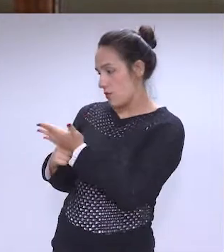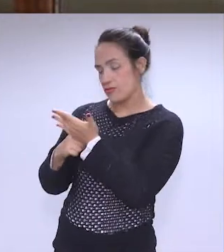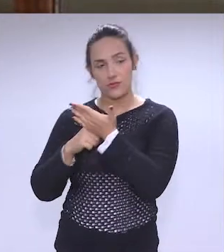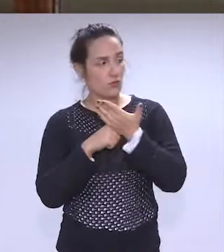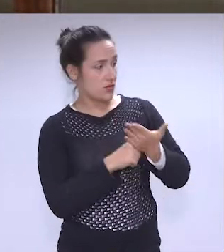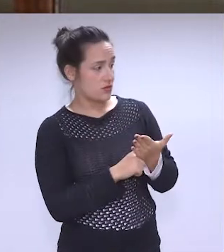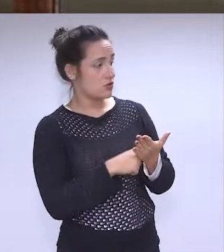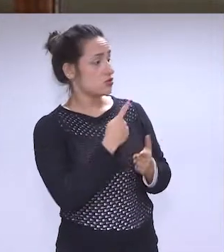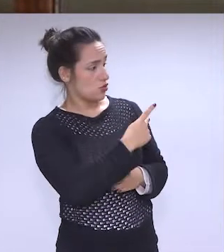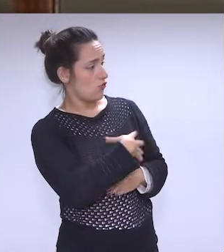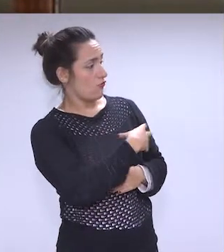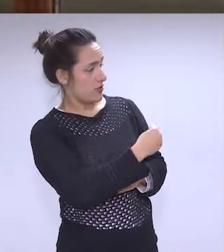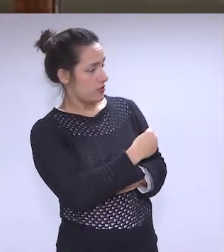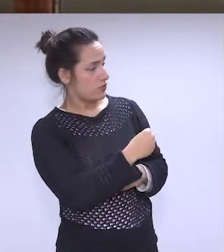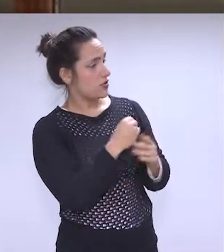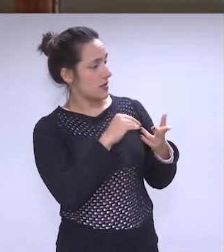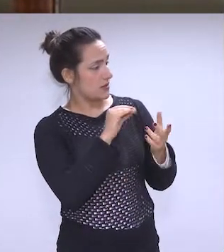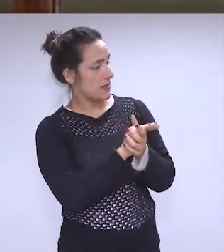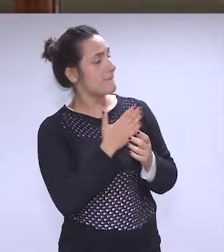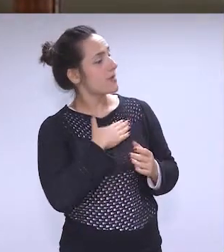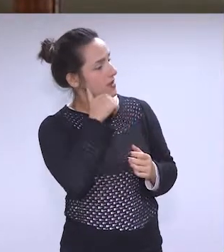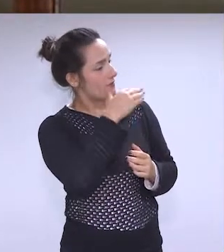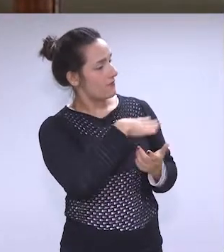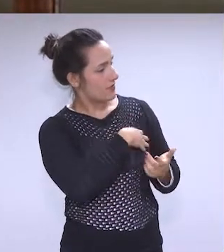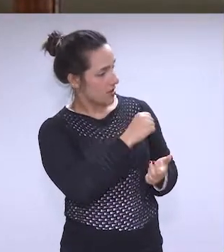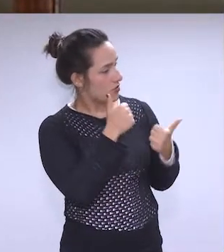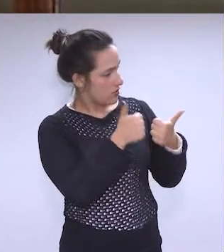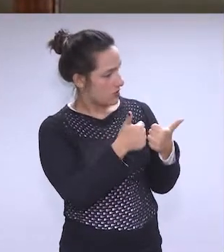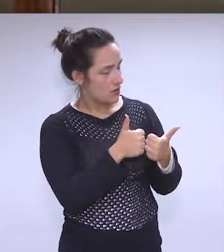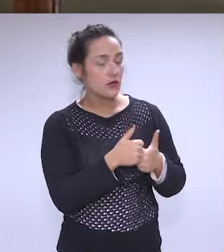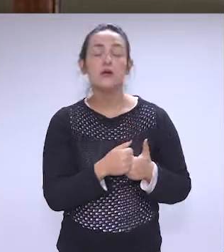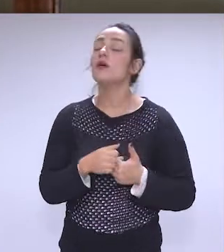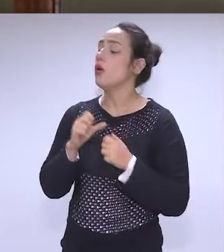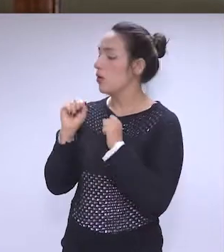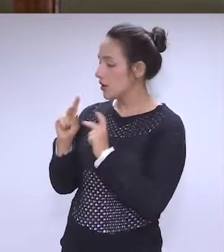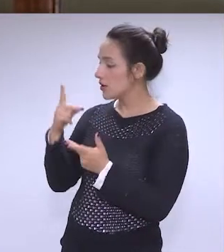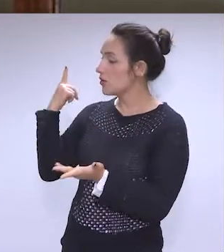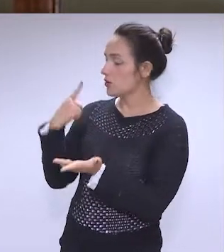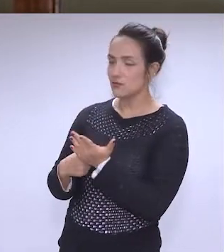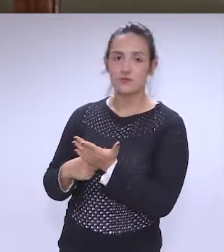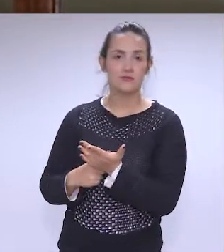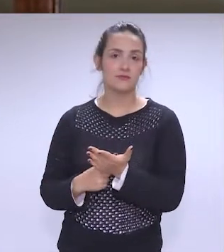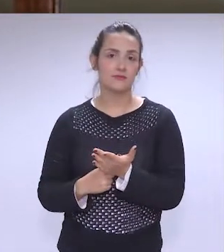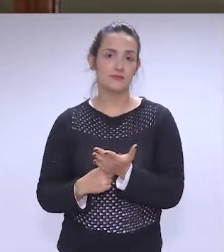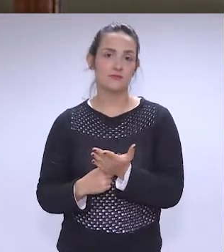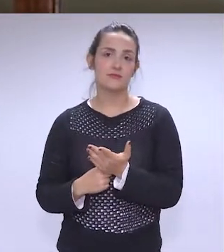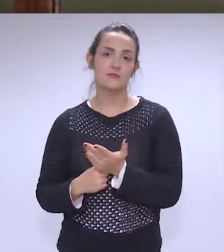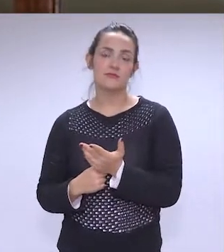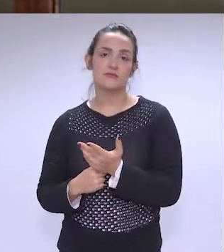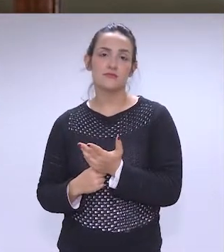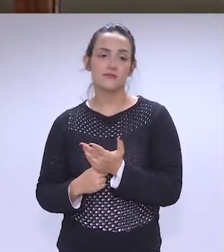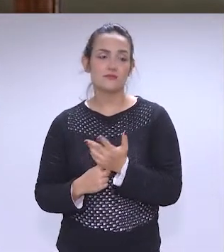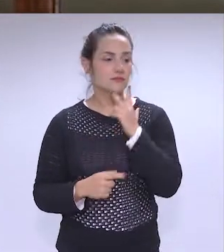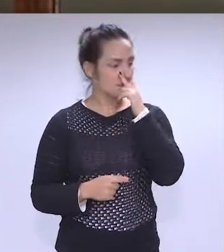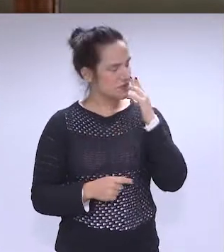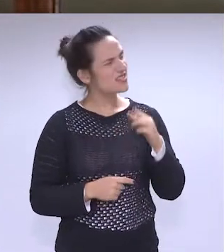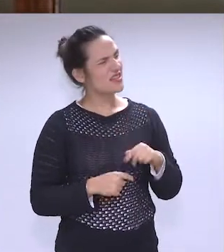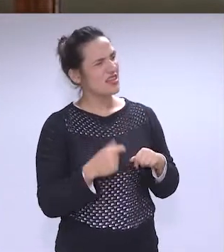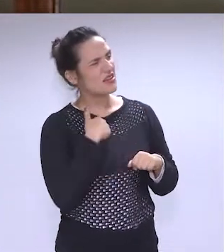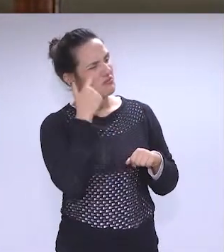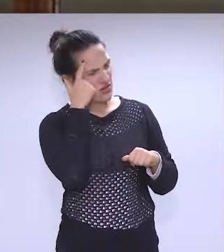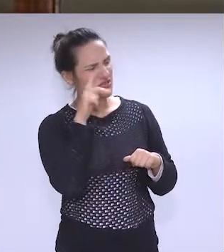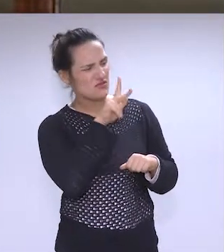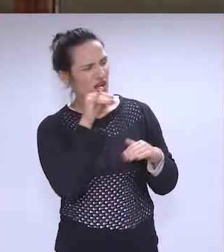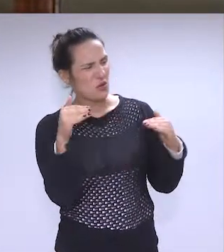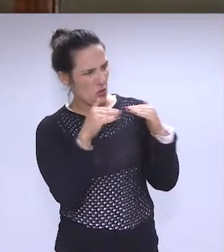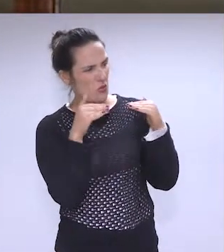as meninas, que é um casamento em que ela vai servir a um